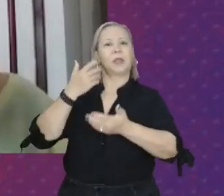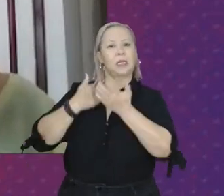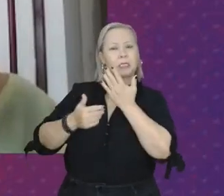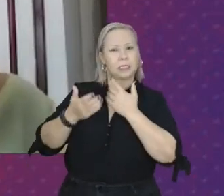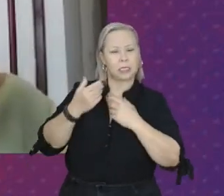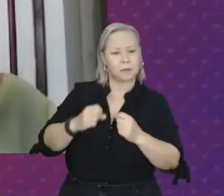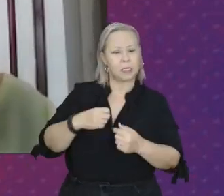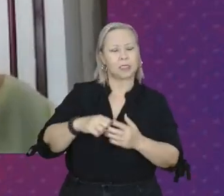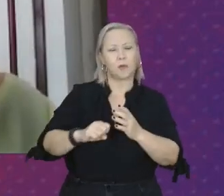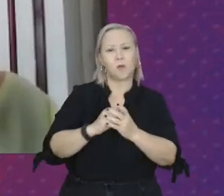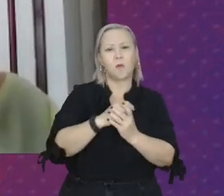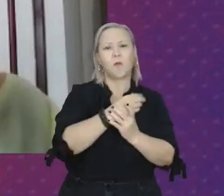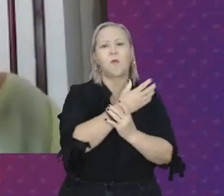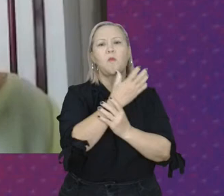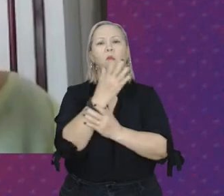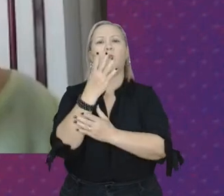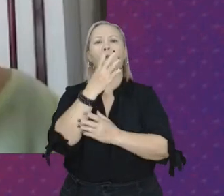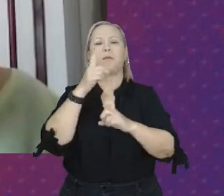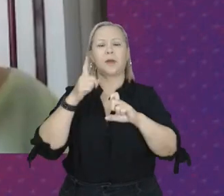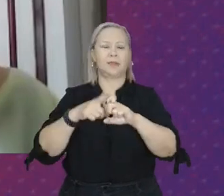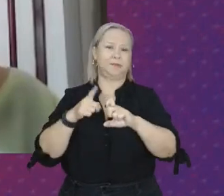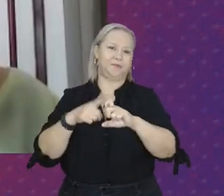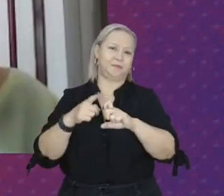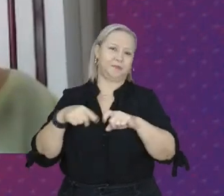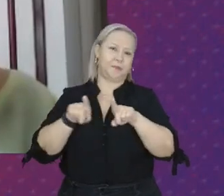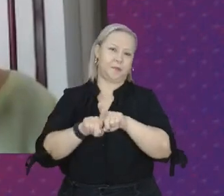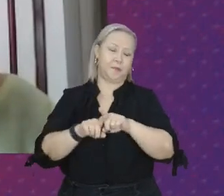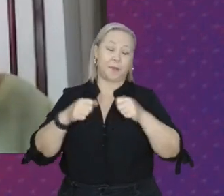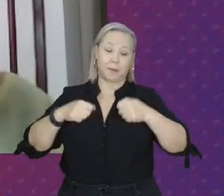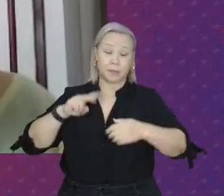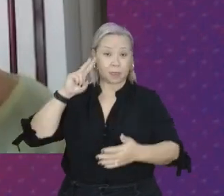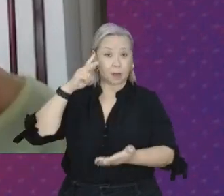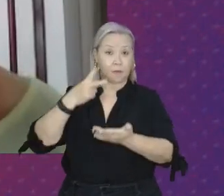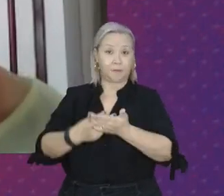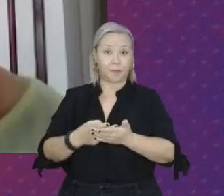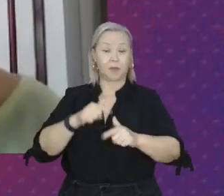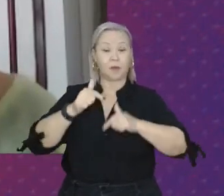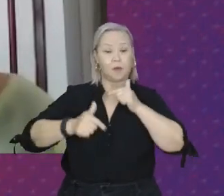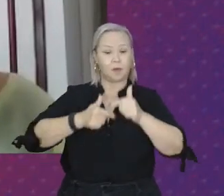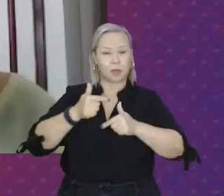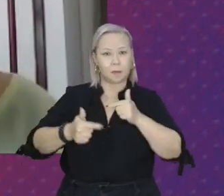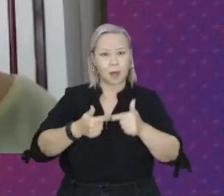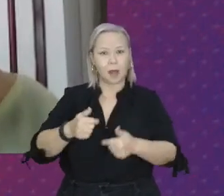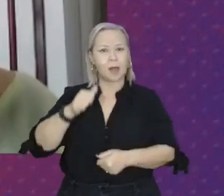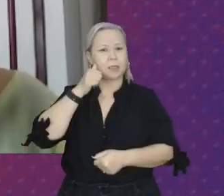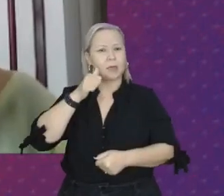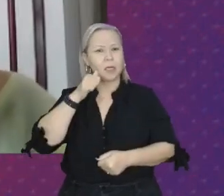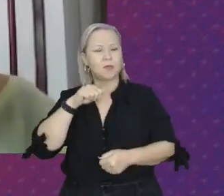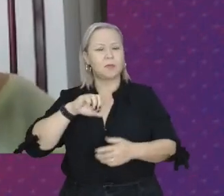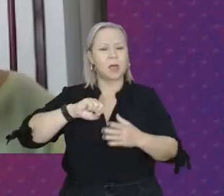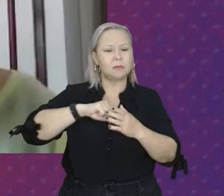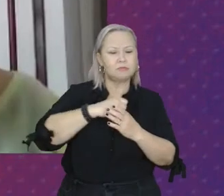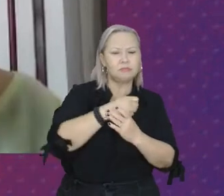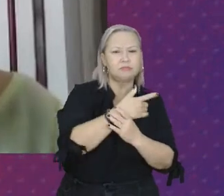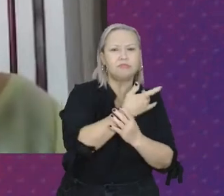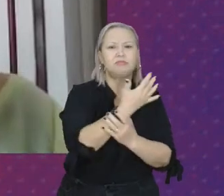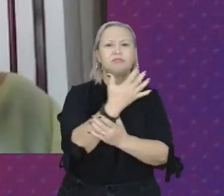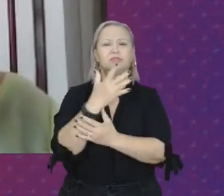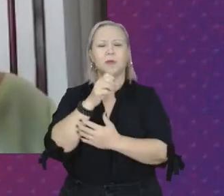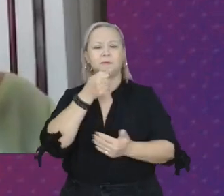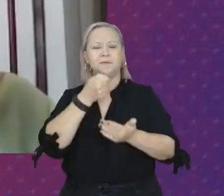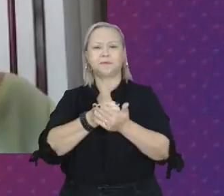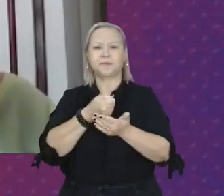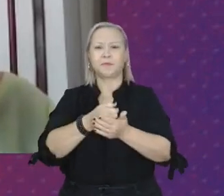planta medicinal. Portanto, é preciso reconhecer também o ofício das raizeiras, das mulheres que se